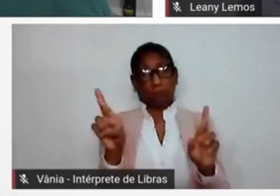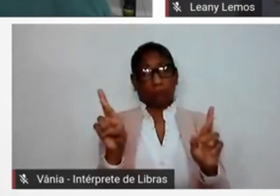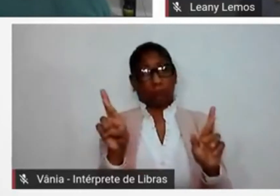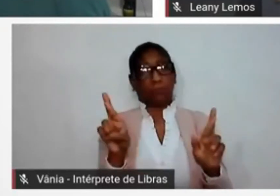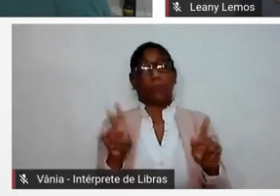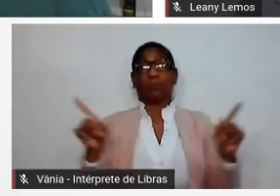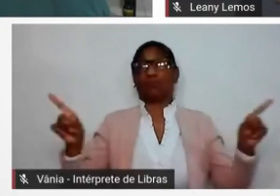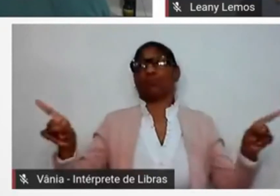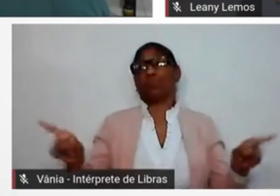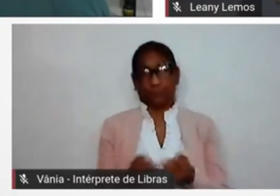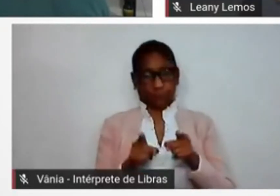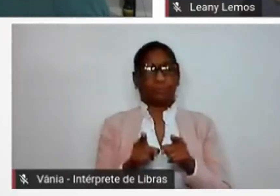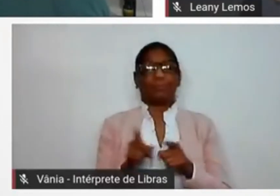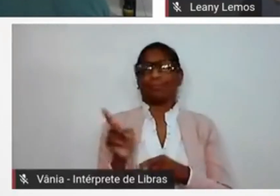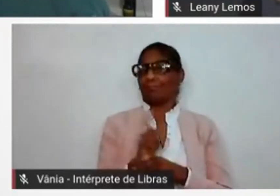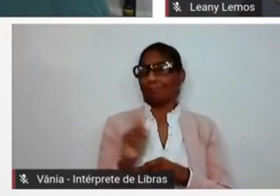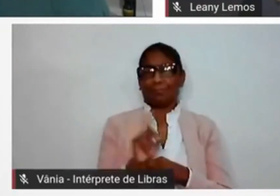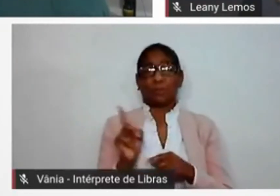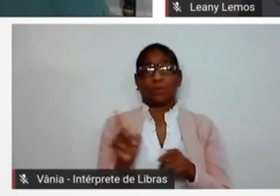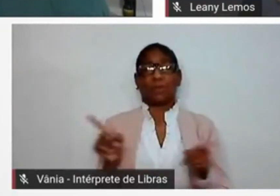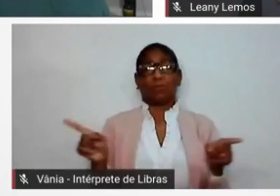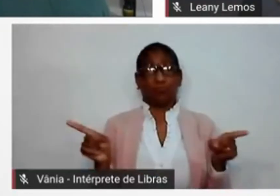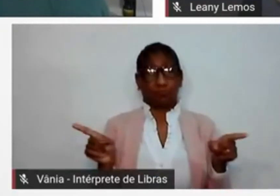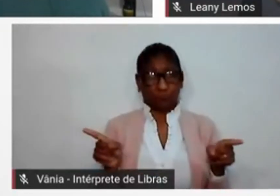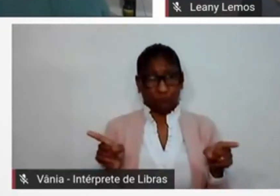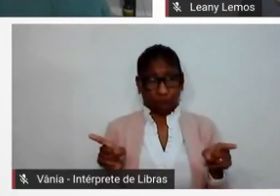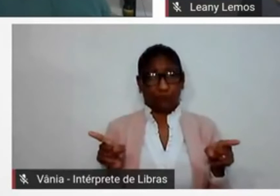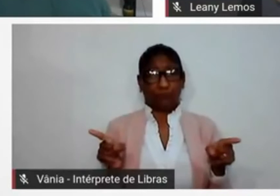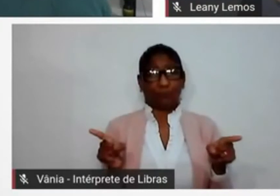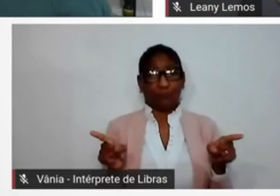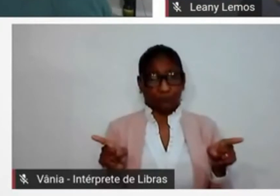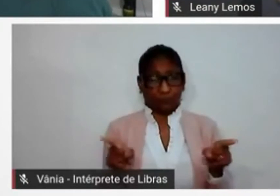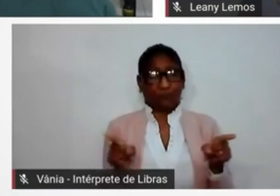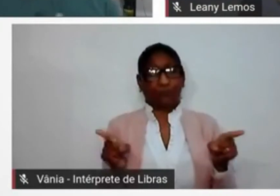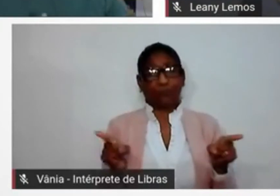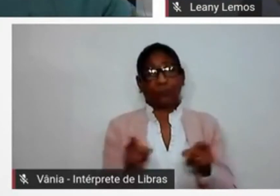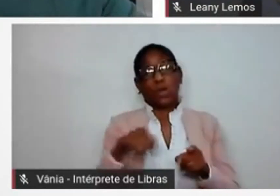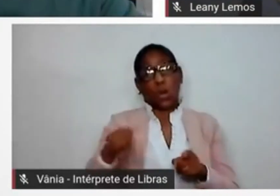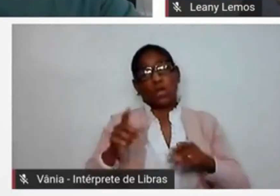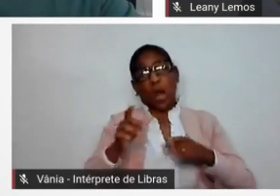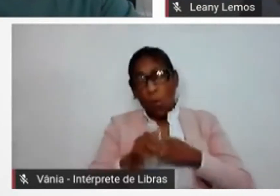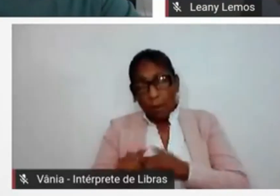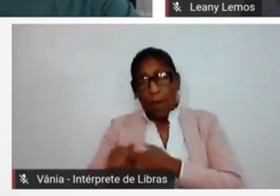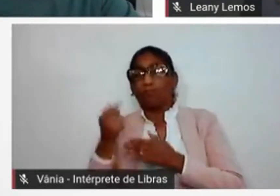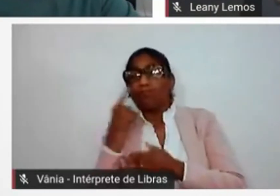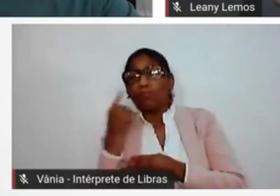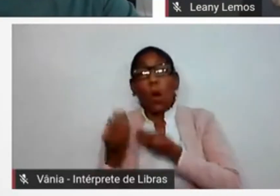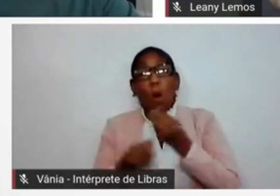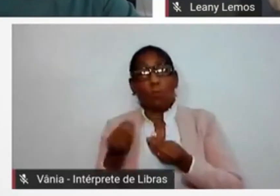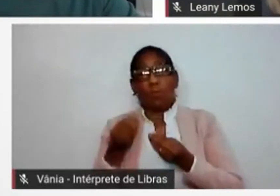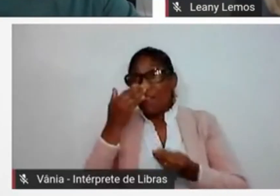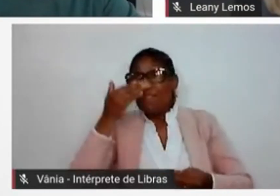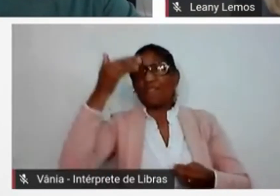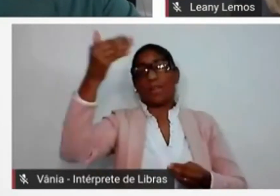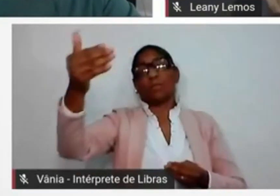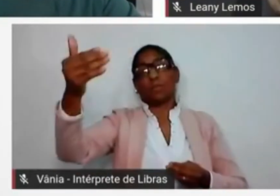vai ser abrupta, né? Ela deverá ser uma redução lenta, se vier a acontecer pela frente. E